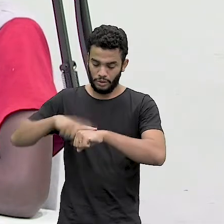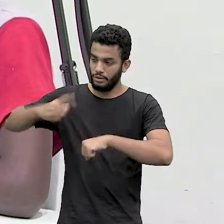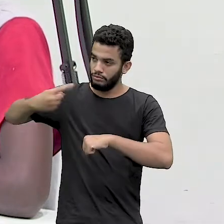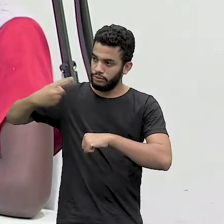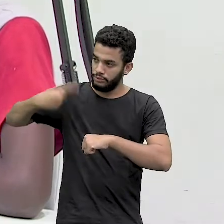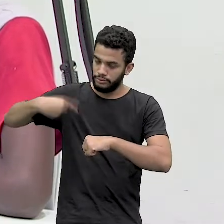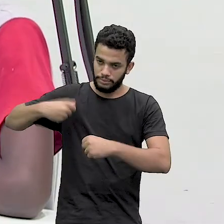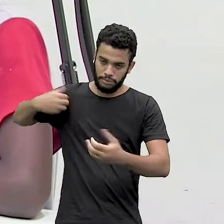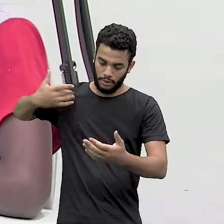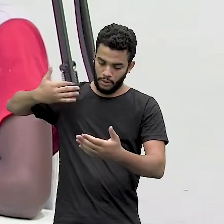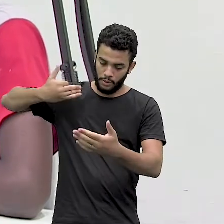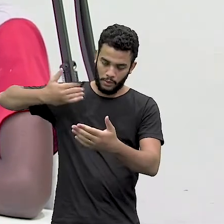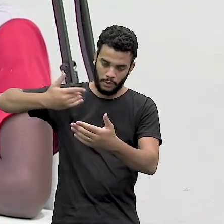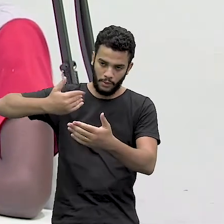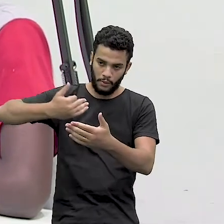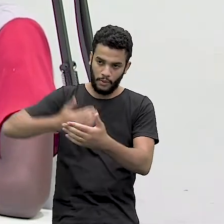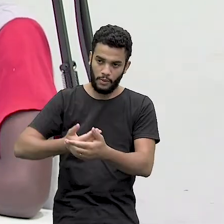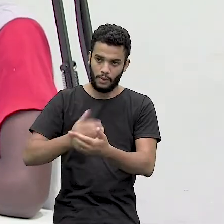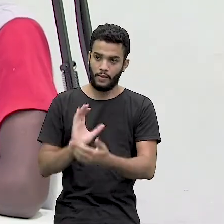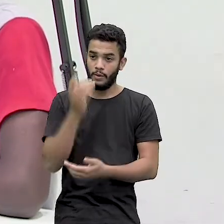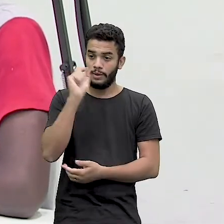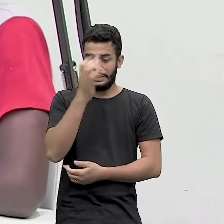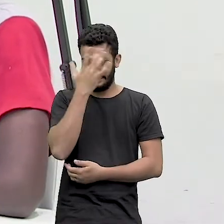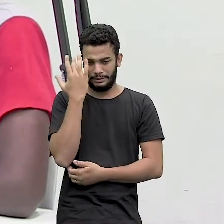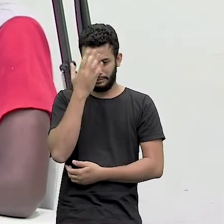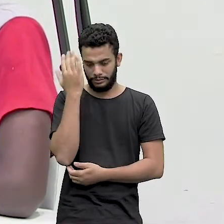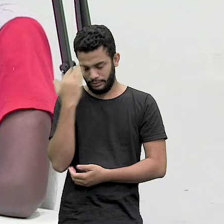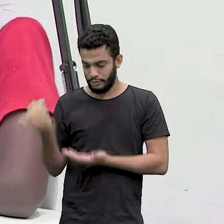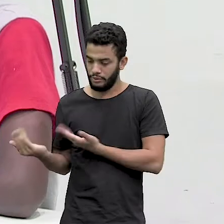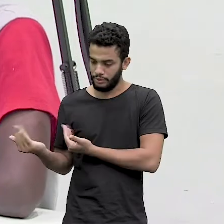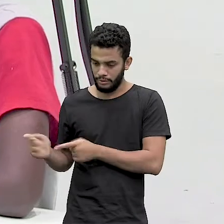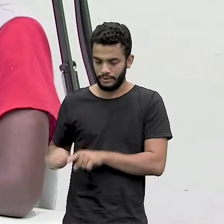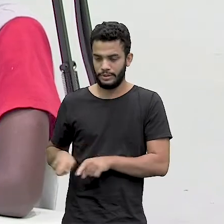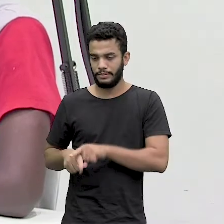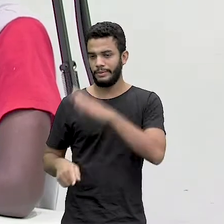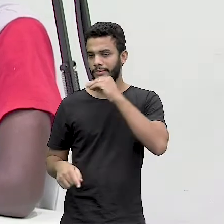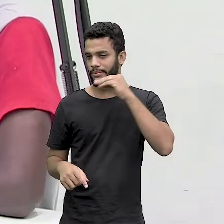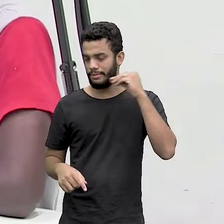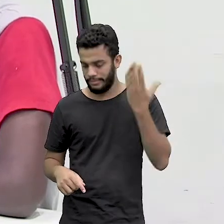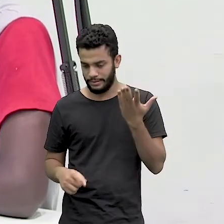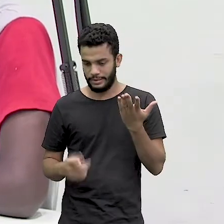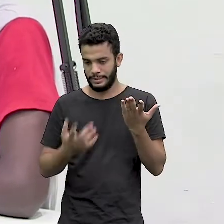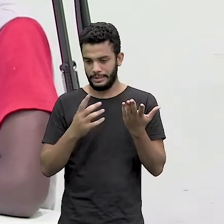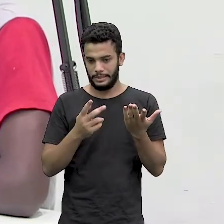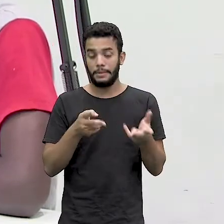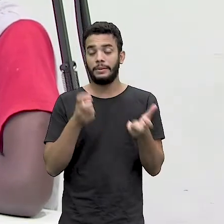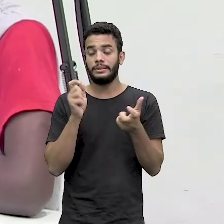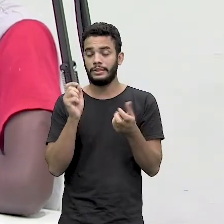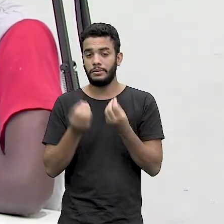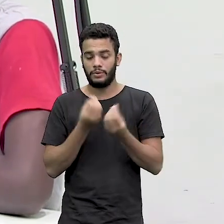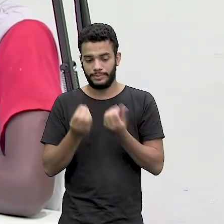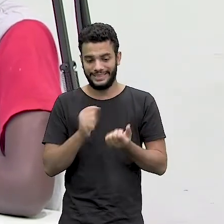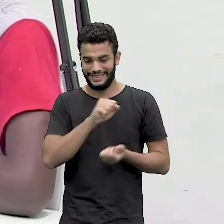precisa, principalmente nos jovens, adolescentes, nessas influências da vida, é que você precisa